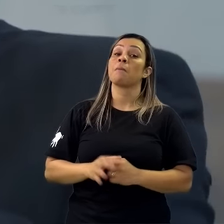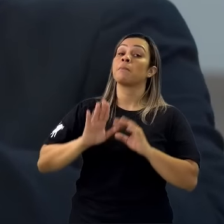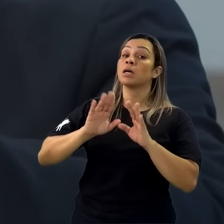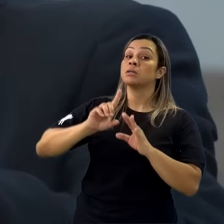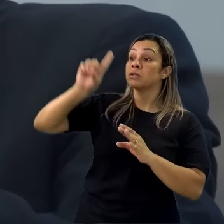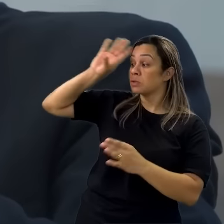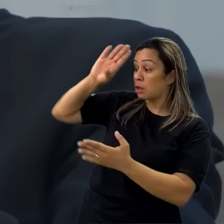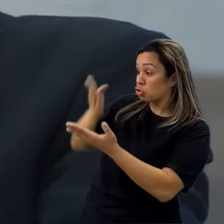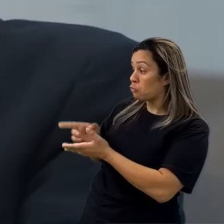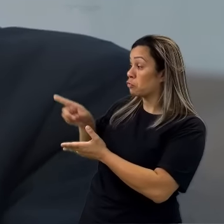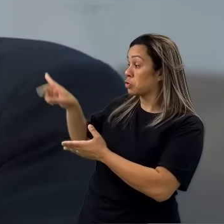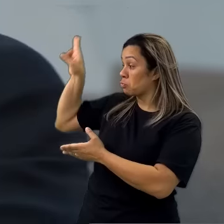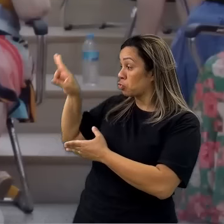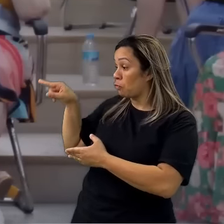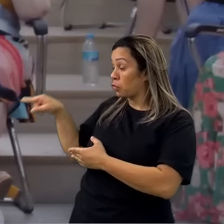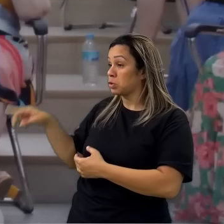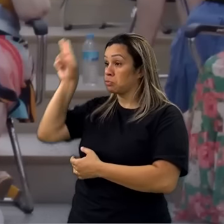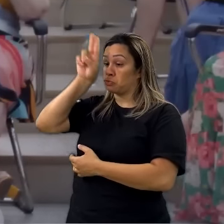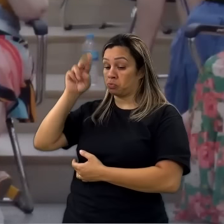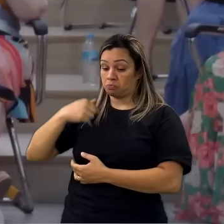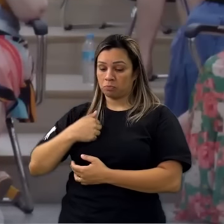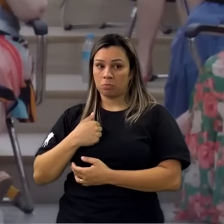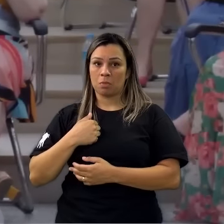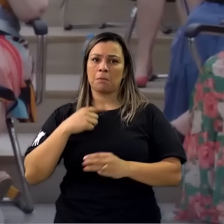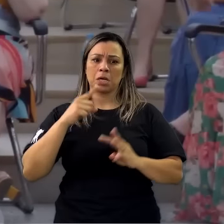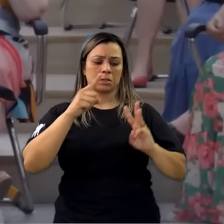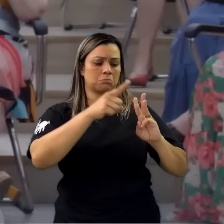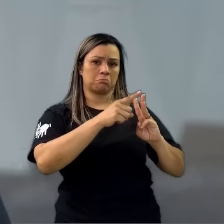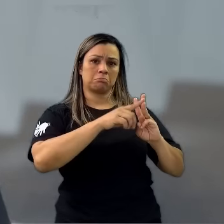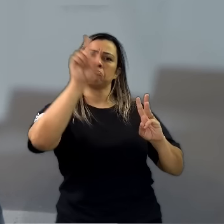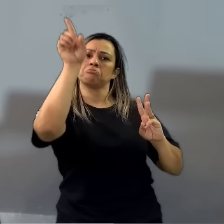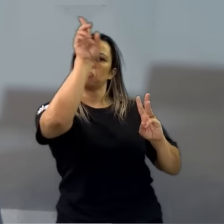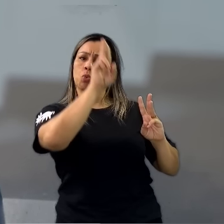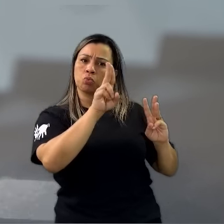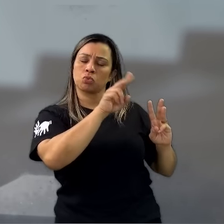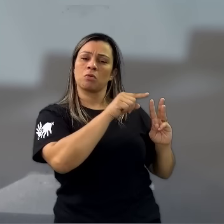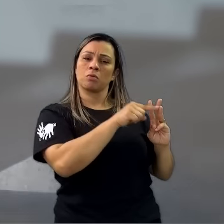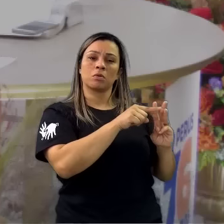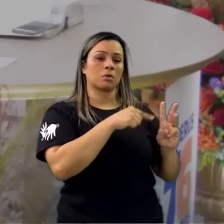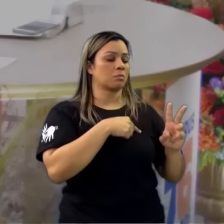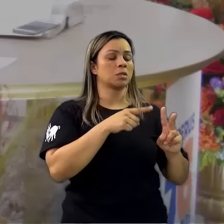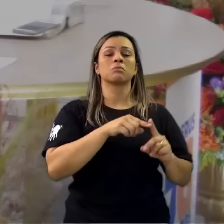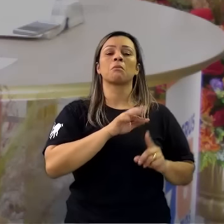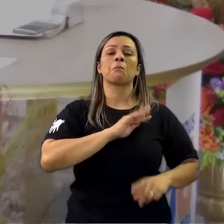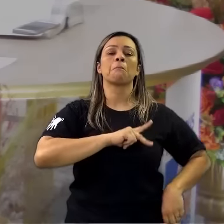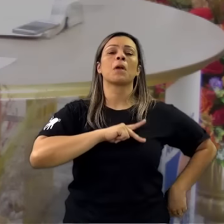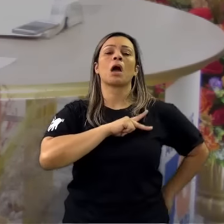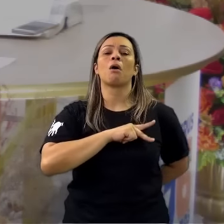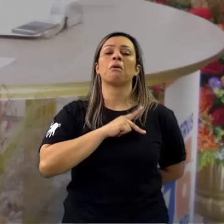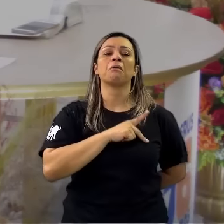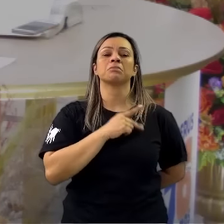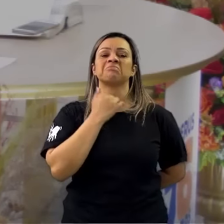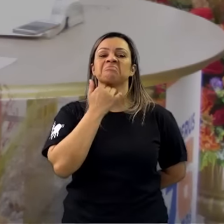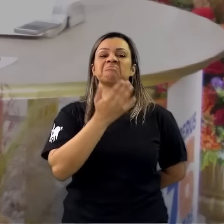após que acreditou em você é o mesmo que Acreditar nele mas não adiantou Paulo aquele dia tava com o olho de alguma coisa